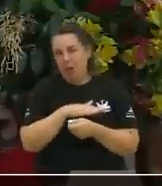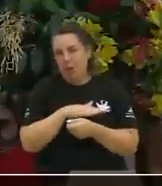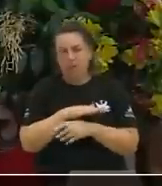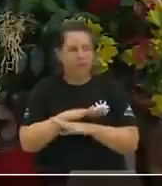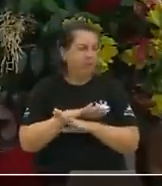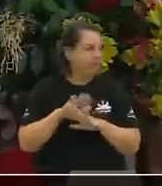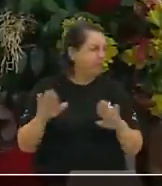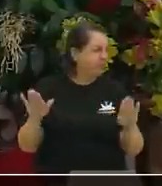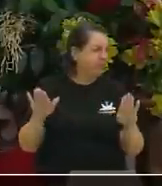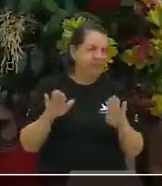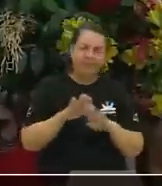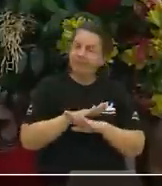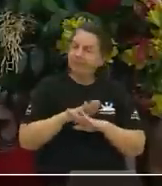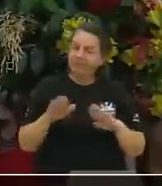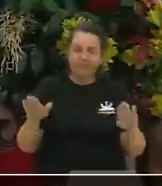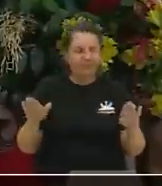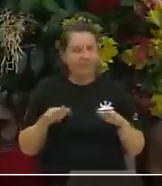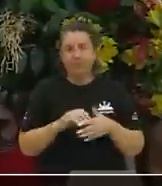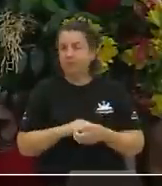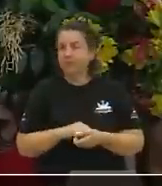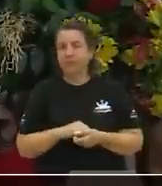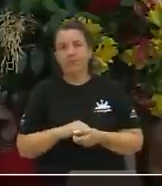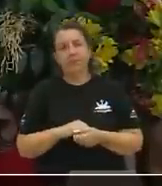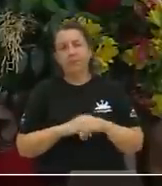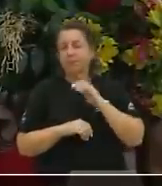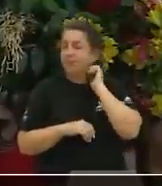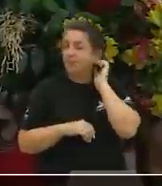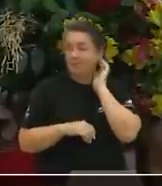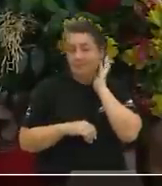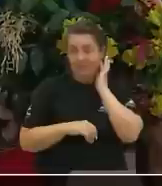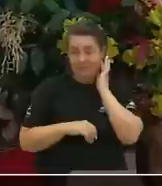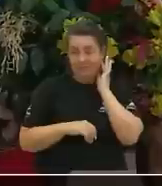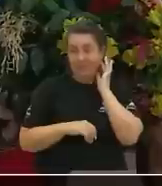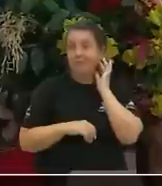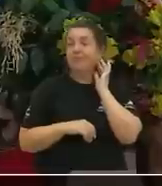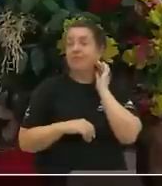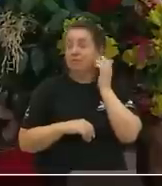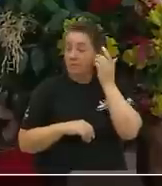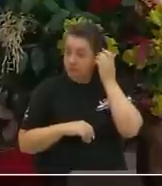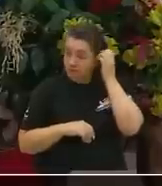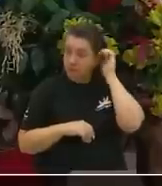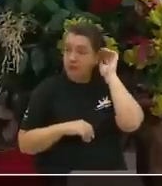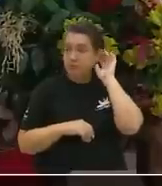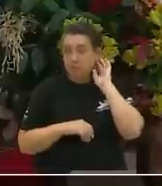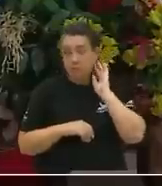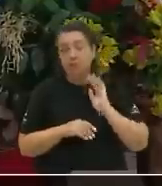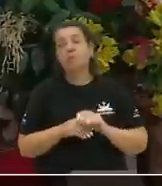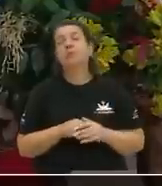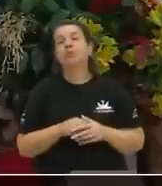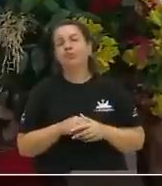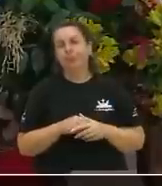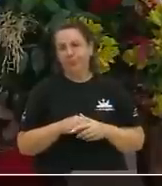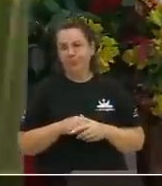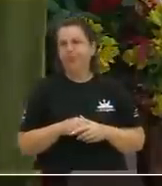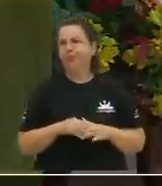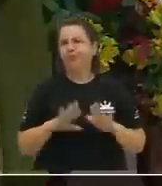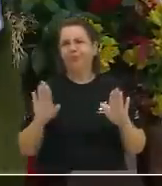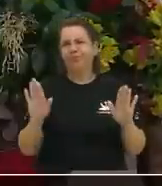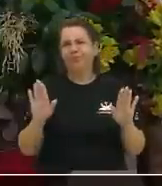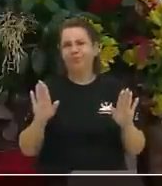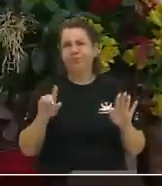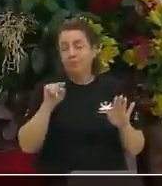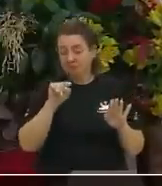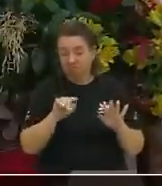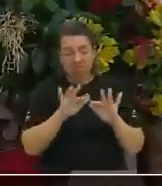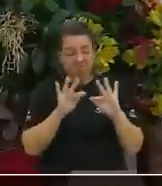repito, o inimigo e aqueles que querem governar para o mal, destrua a família,